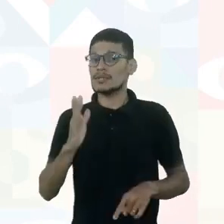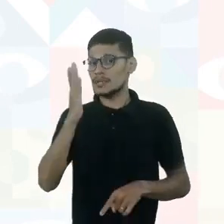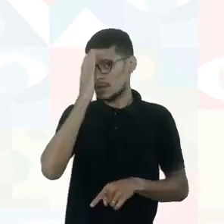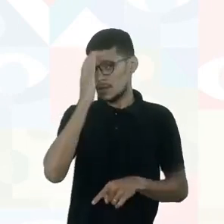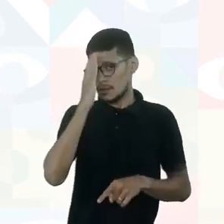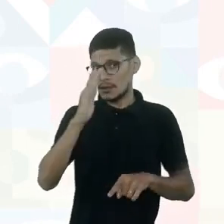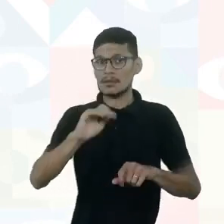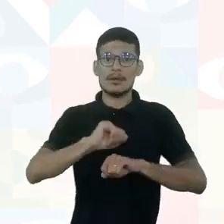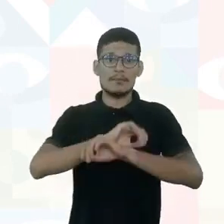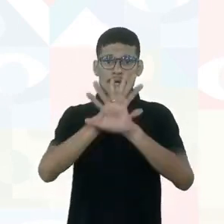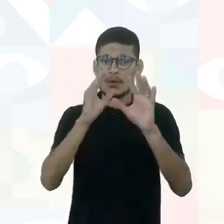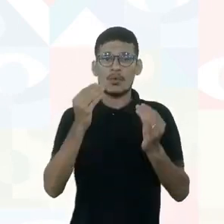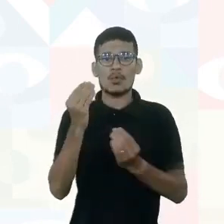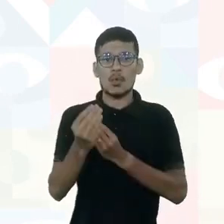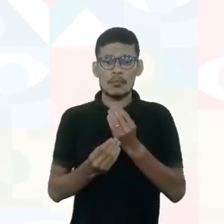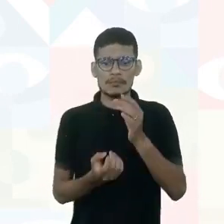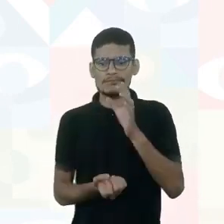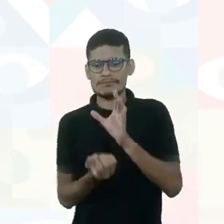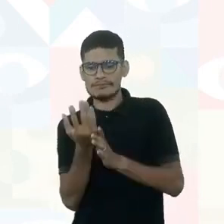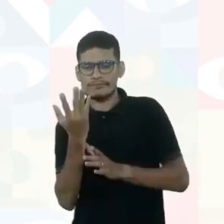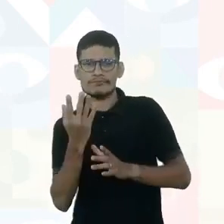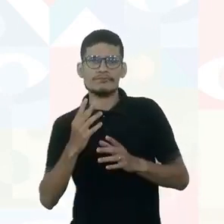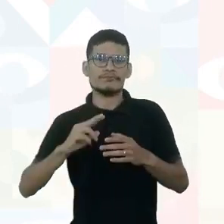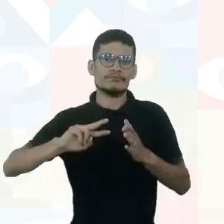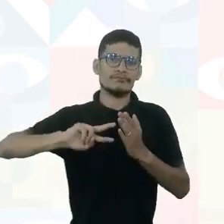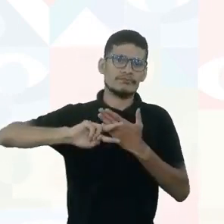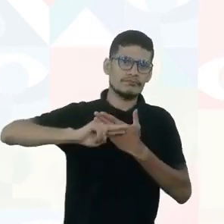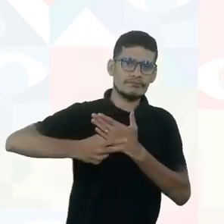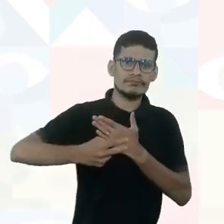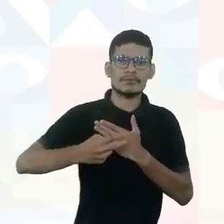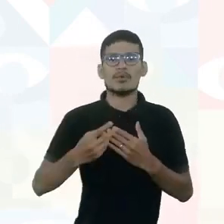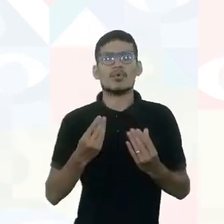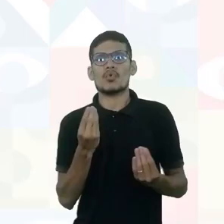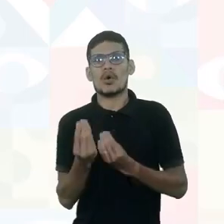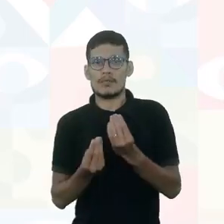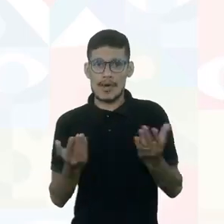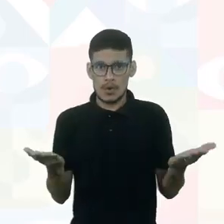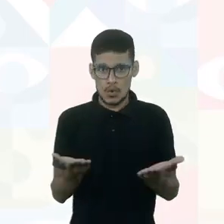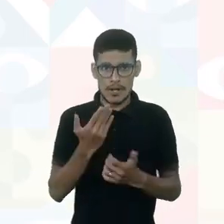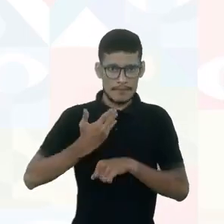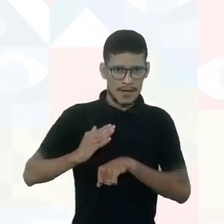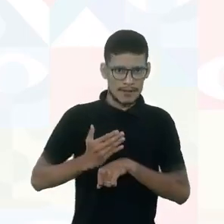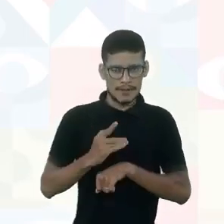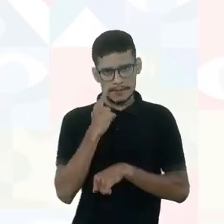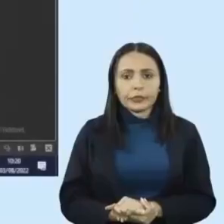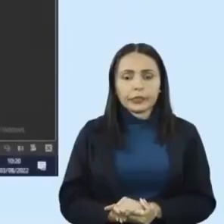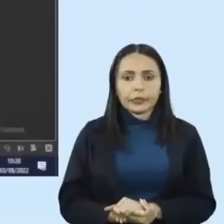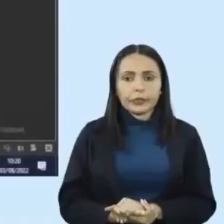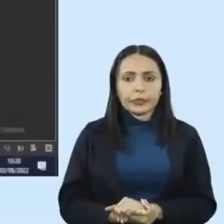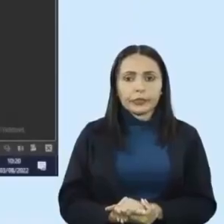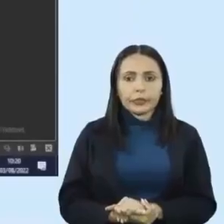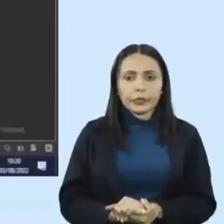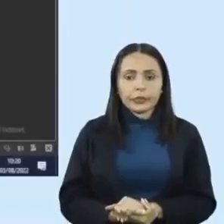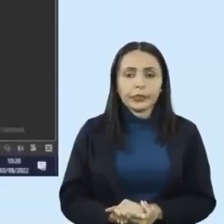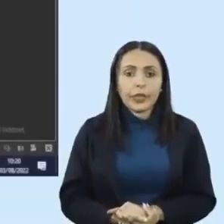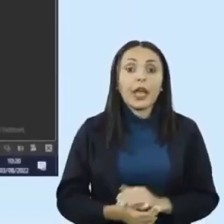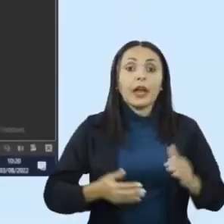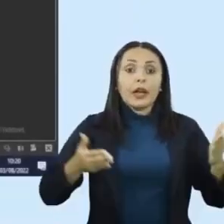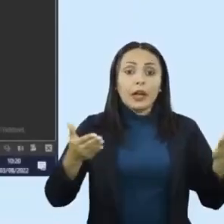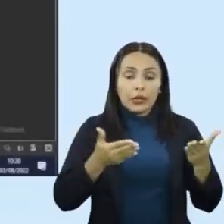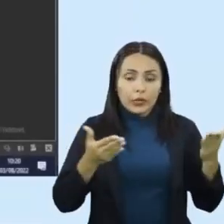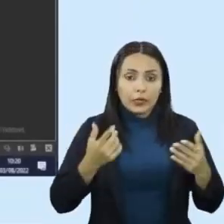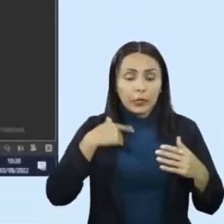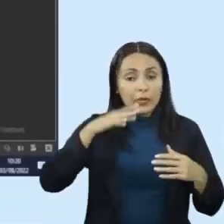você replica, como você cria. Então vamos lá, vamos para a nossa prática. Bom, então agora